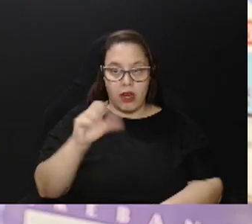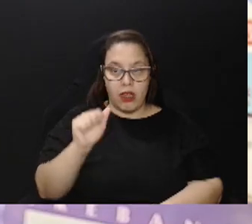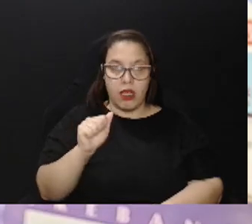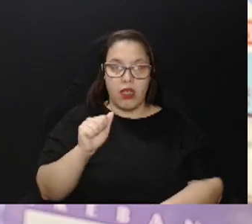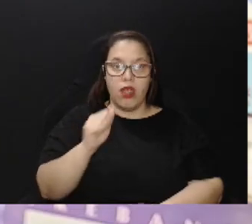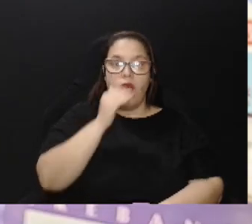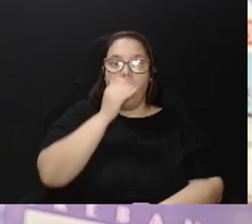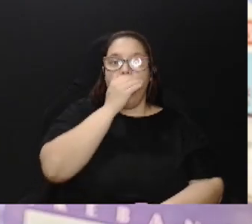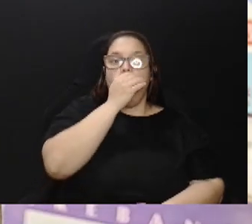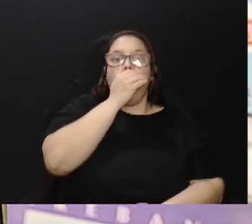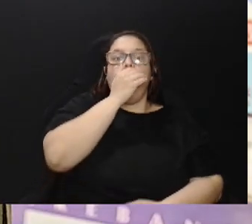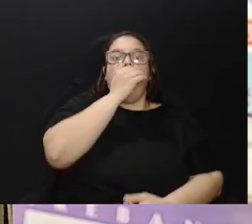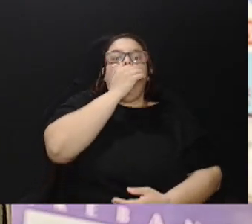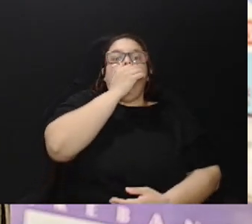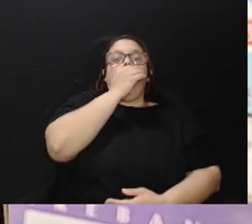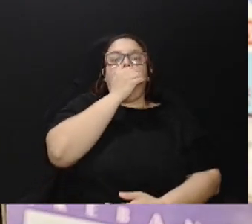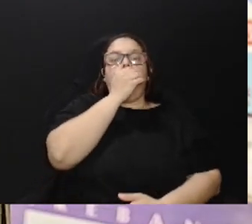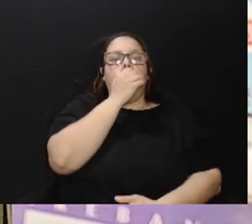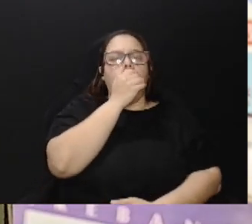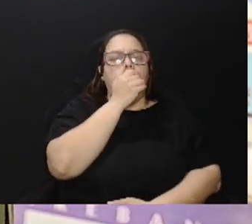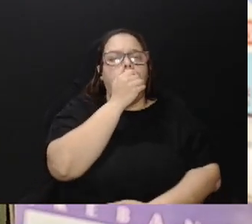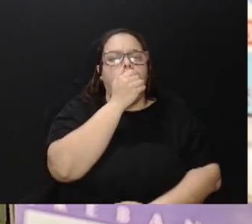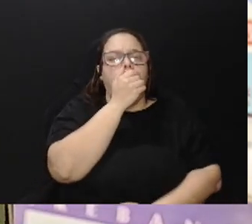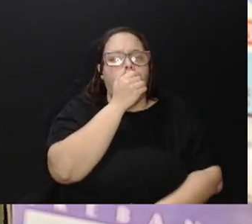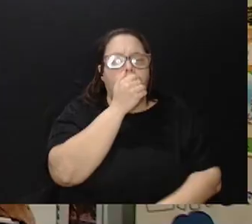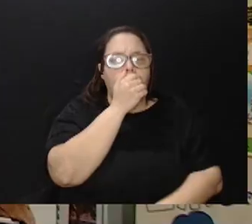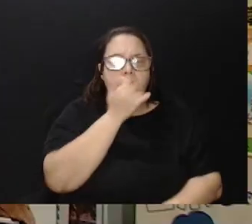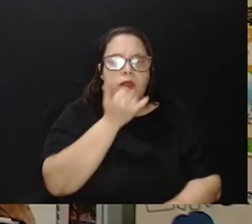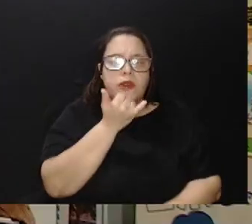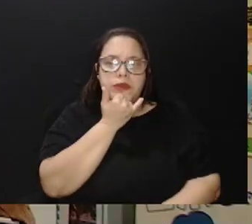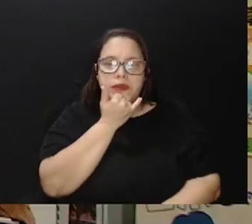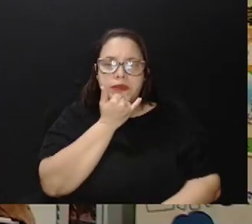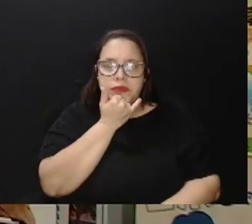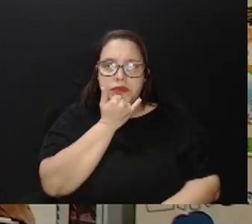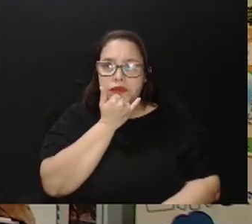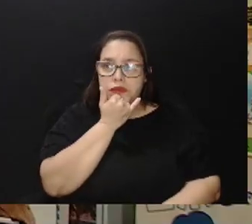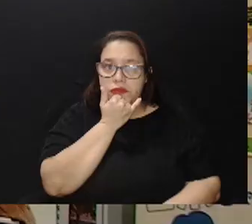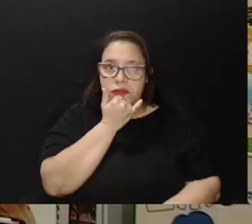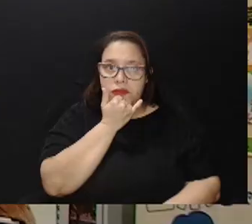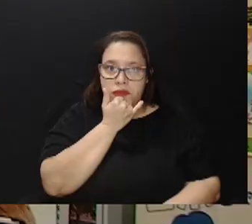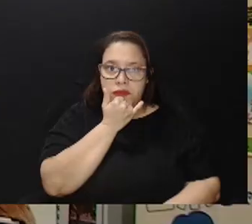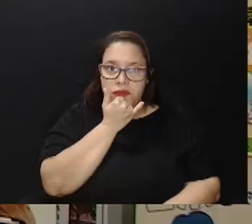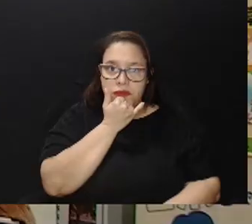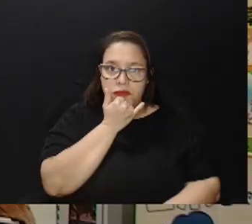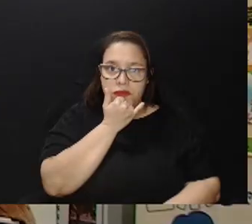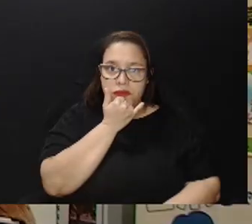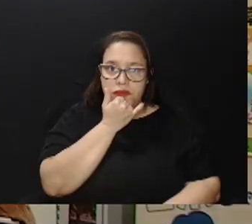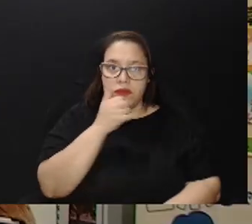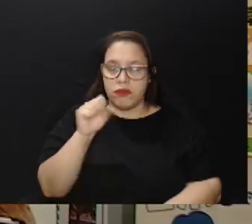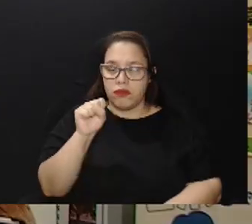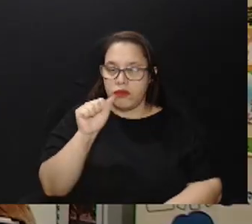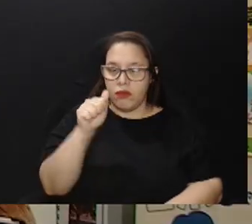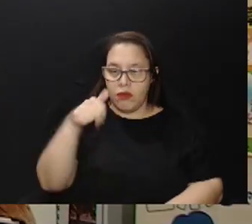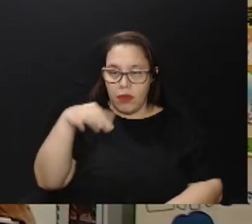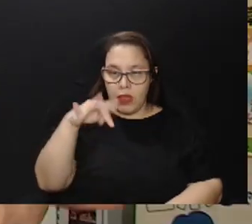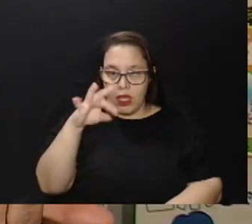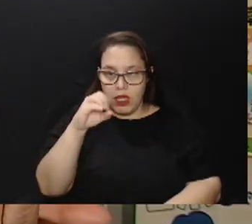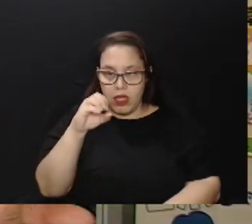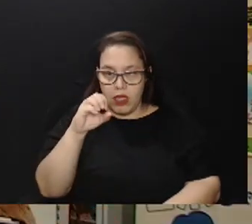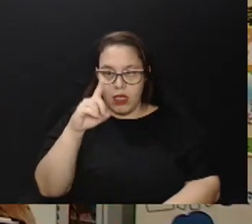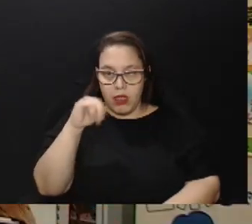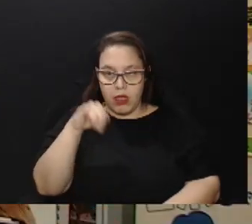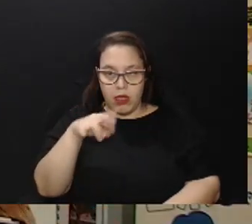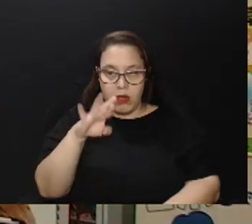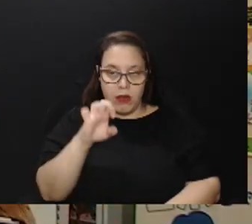quando pega a estrada, como chama? A rodovia Santos Dumont? Sim. Do lado